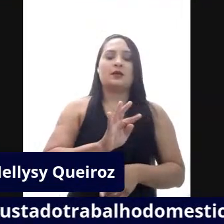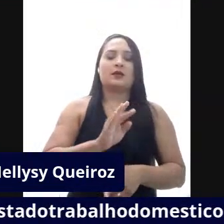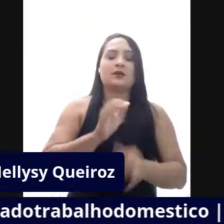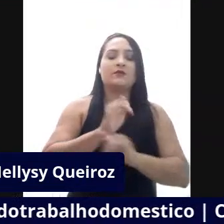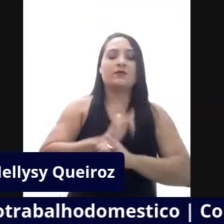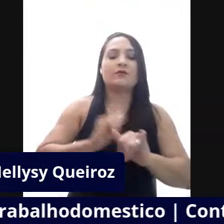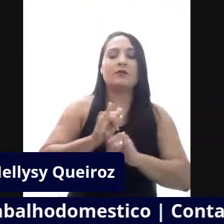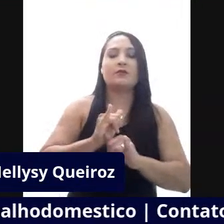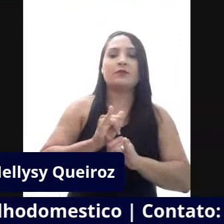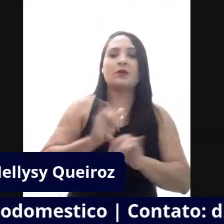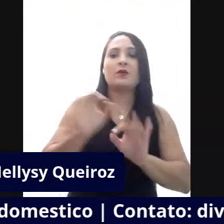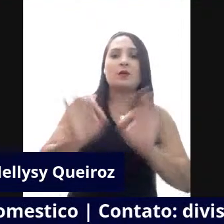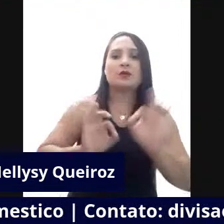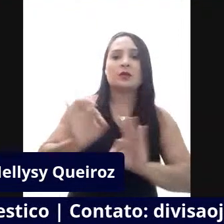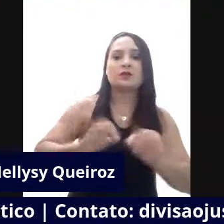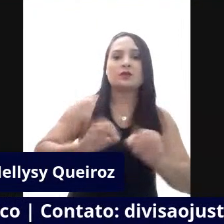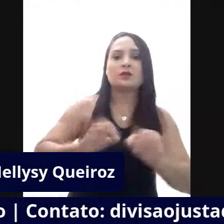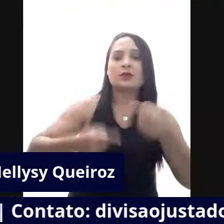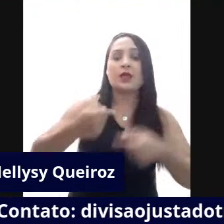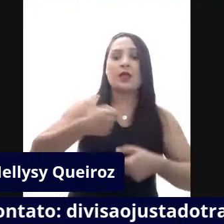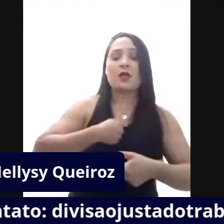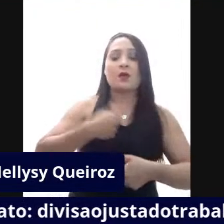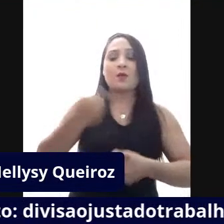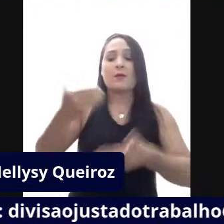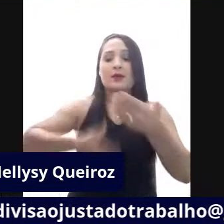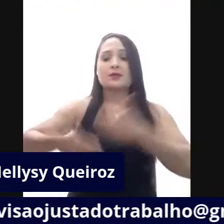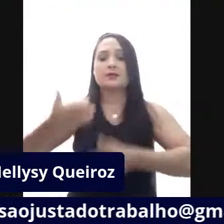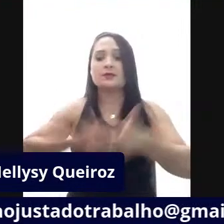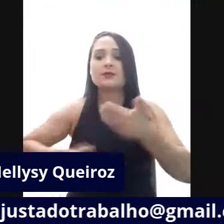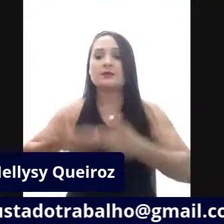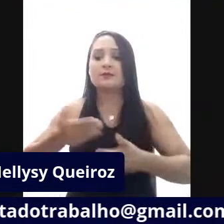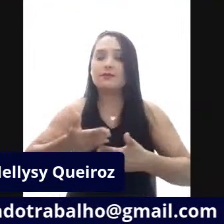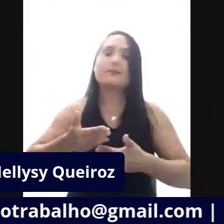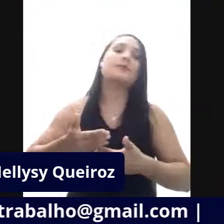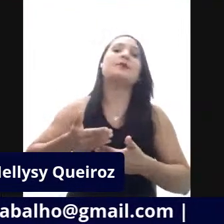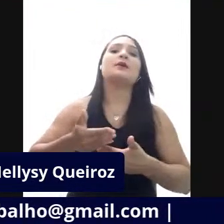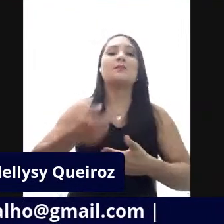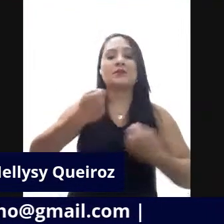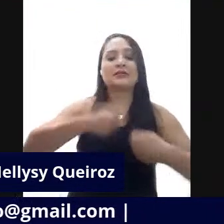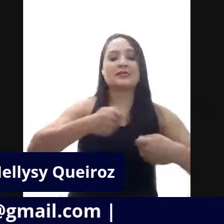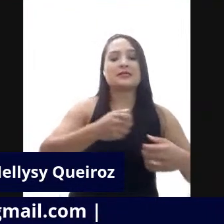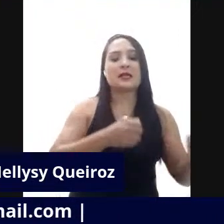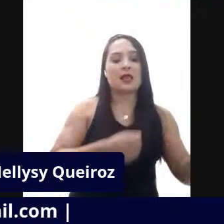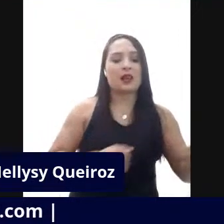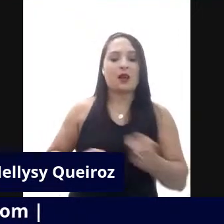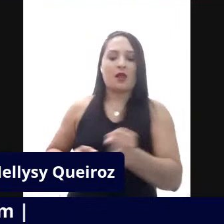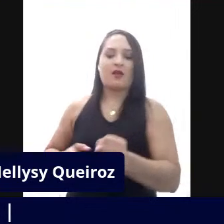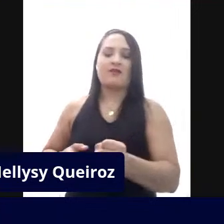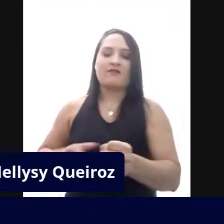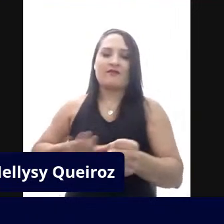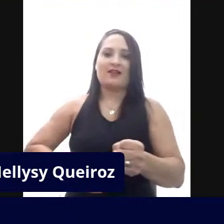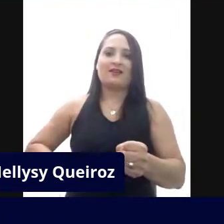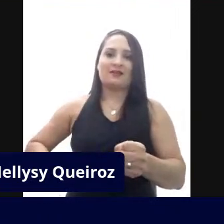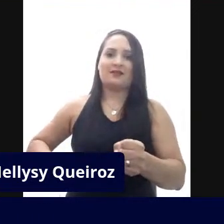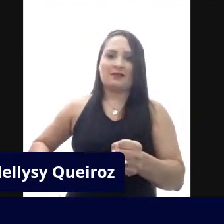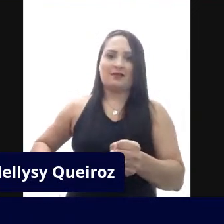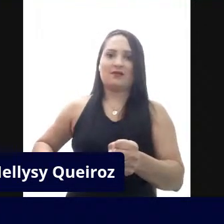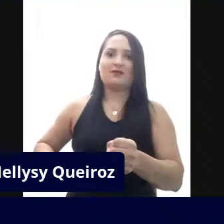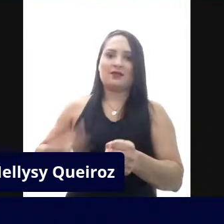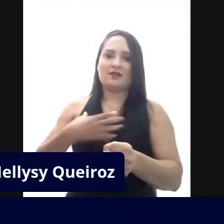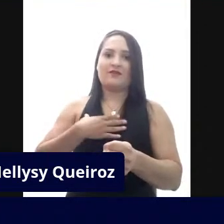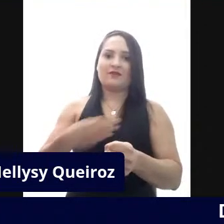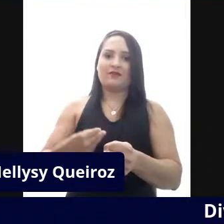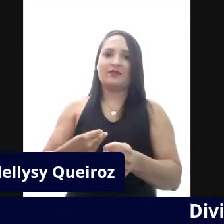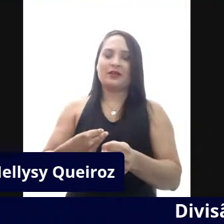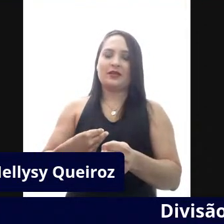for participar dessas atividades, eu preciso levar o meu filho. E levar a criança para essas atividades, é preciso garantir também um lugar seguro